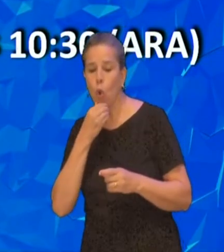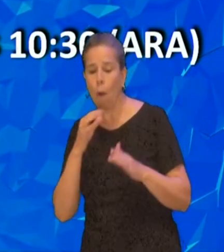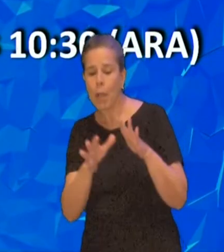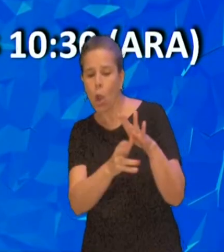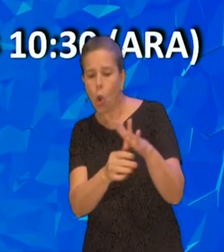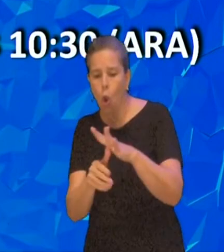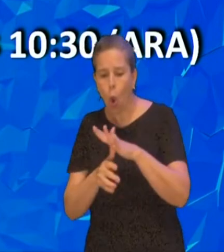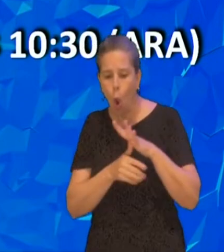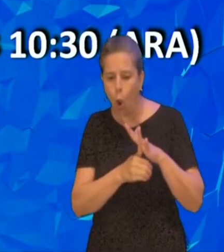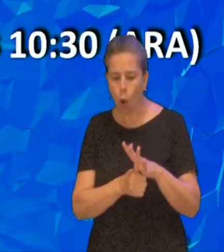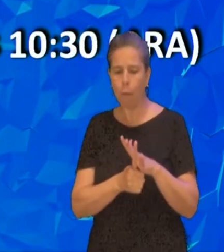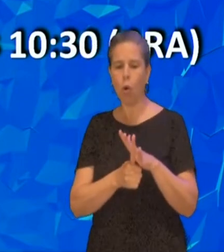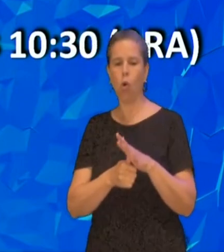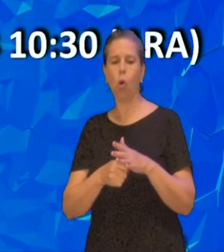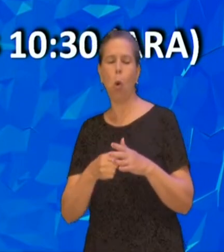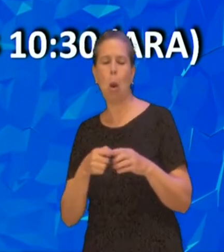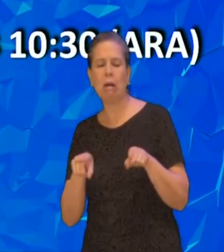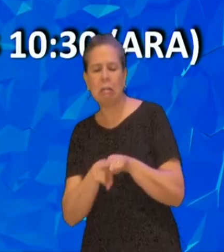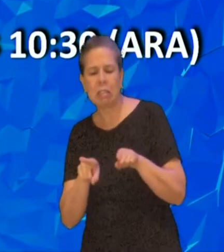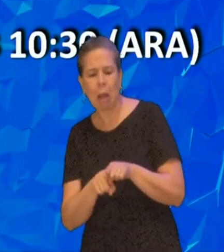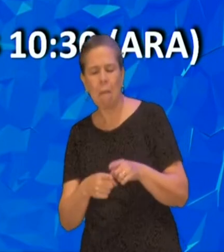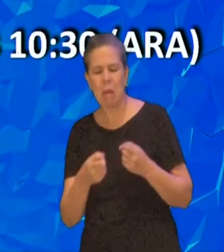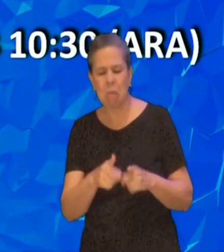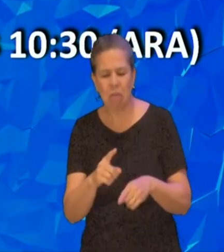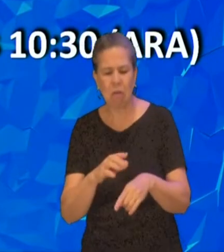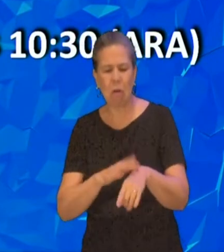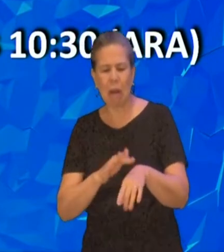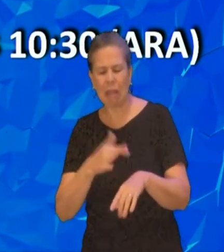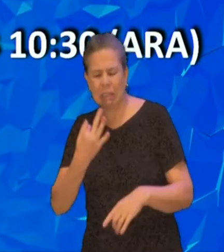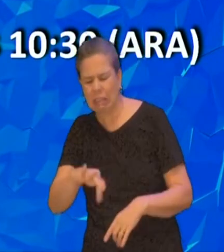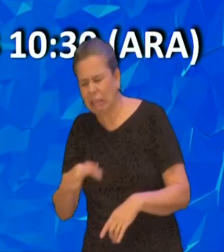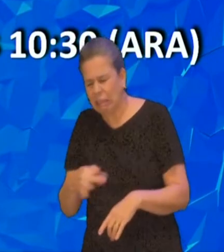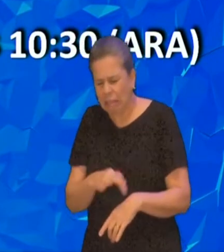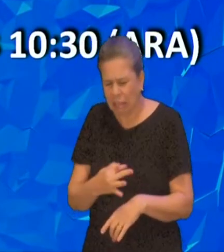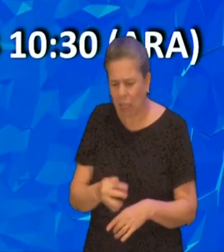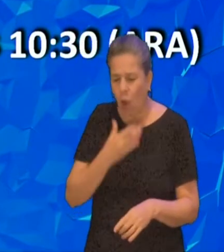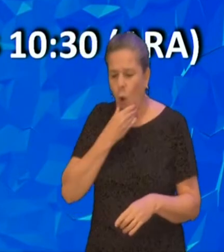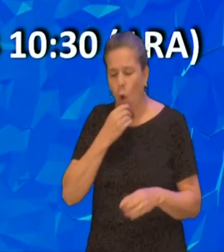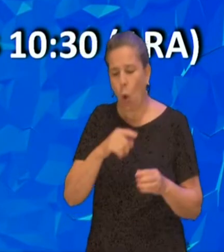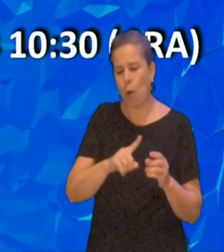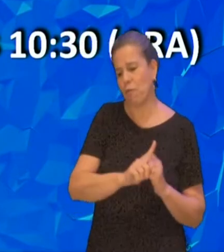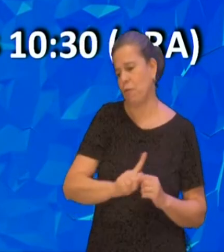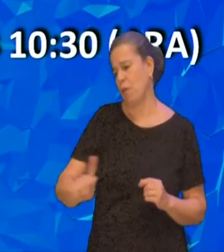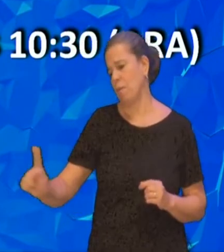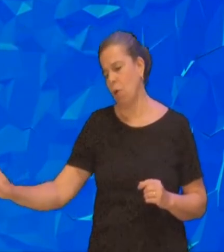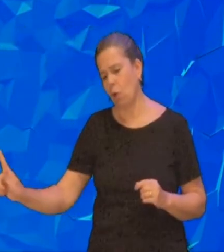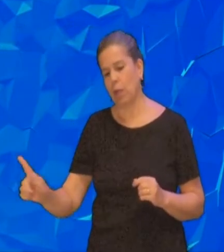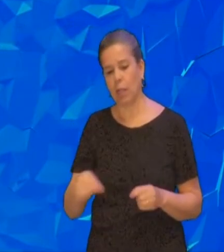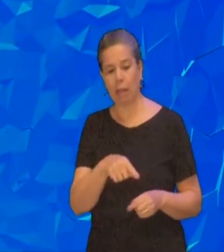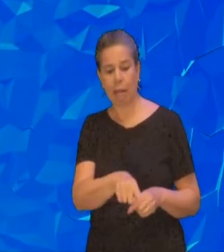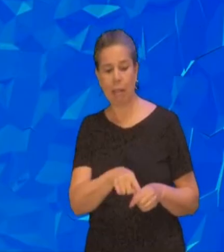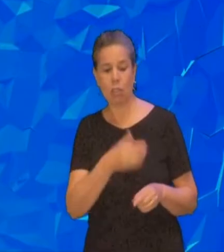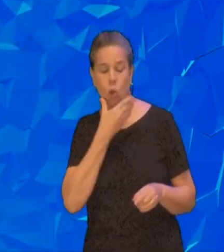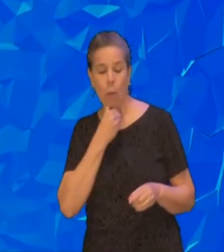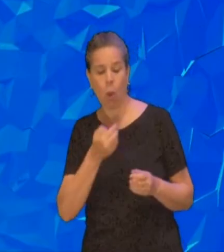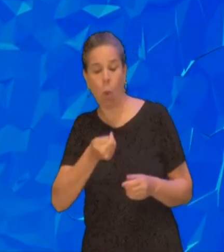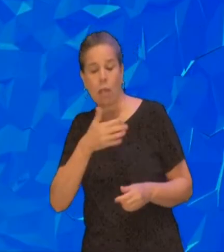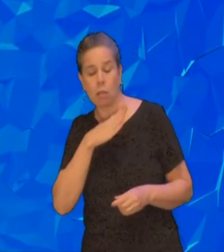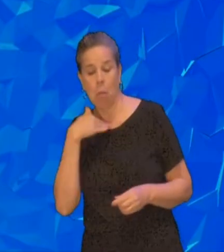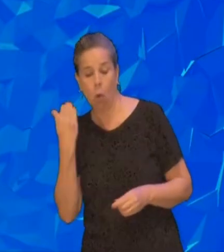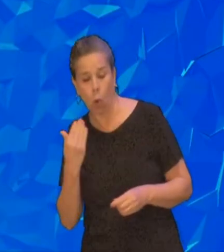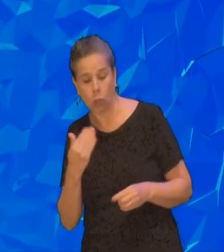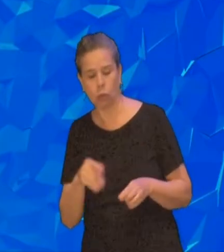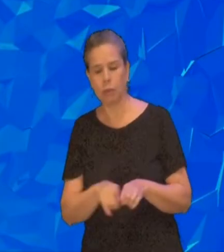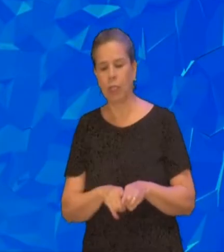tudo lhe roubarem e lhe causarem muitos ferimentos, retiraram-se, deixando semi-morto.